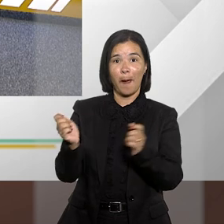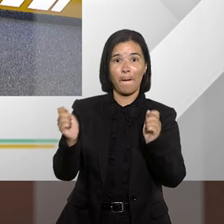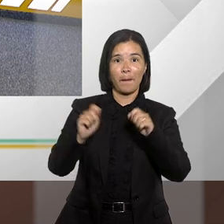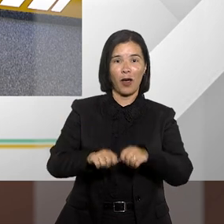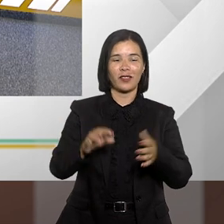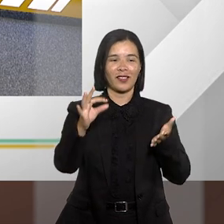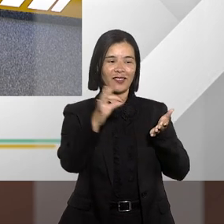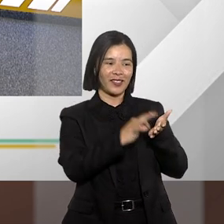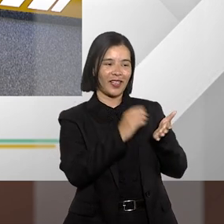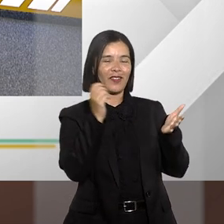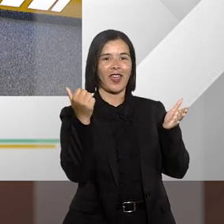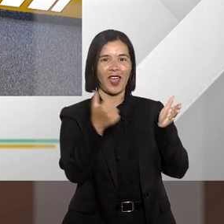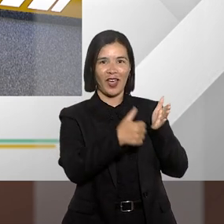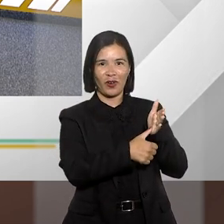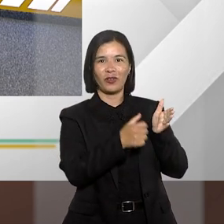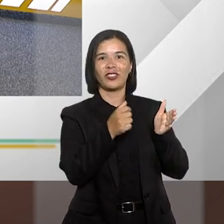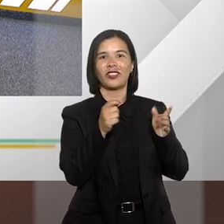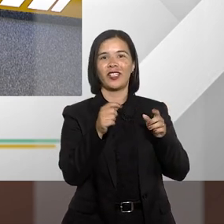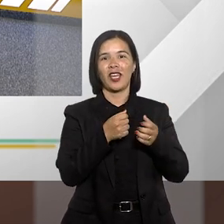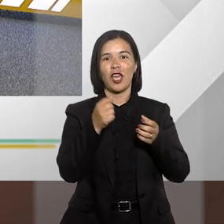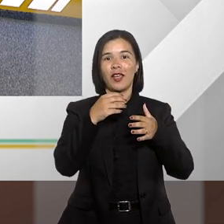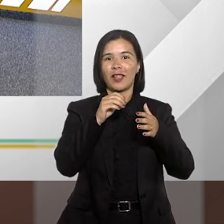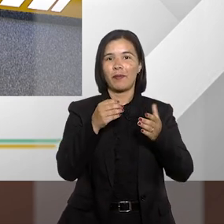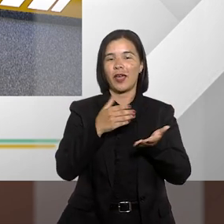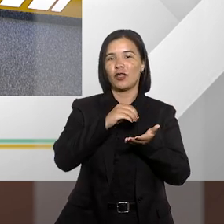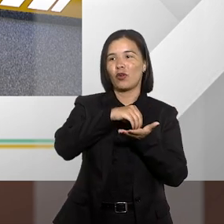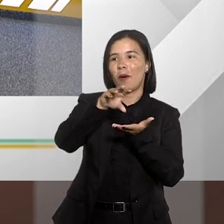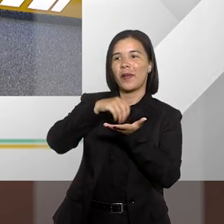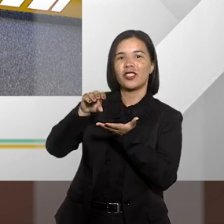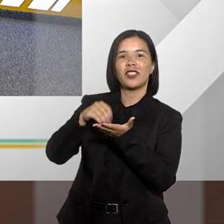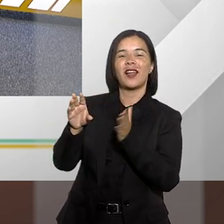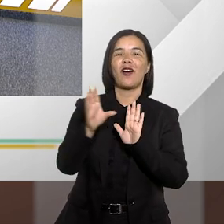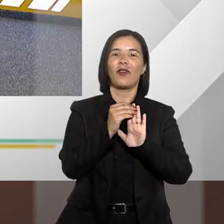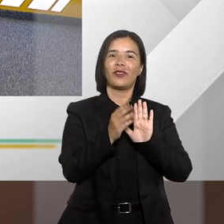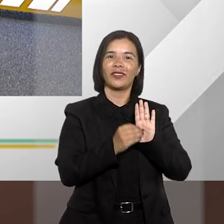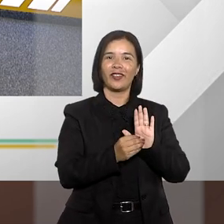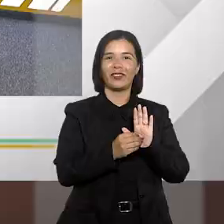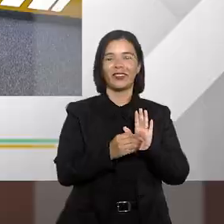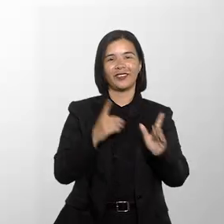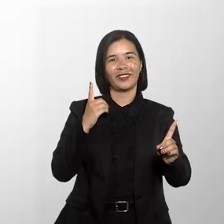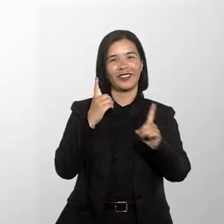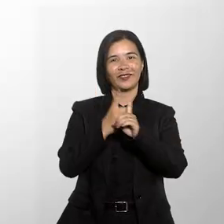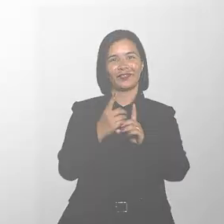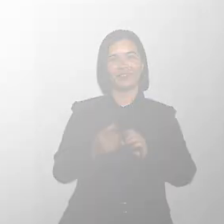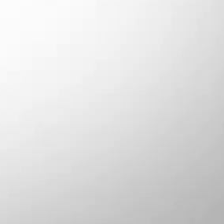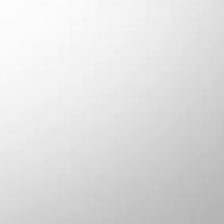se inscrever, curtir, comentar, compartilhar todo o nosso conteúdo. A gente se encontra.